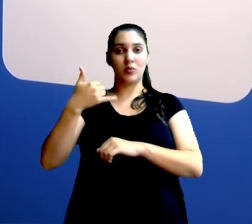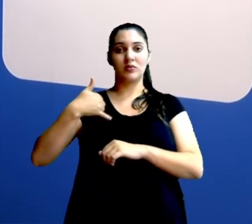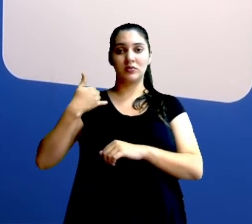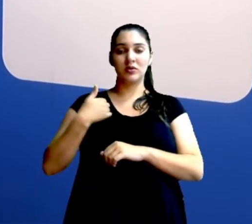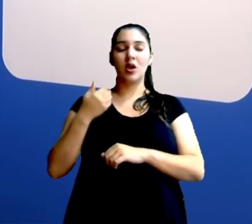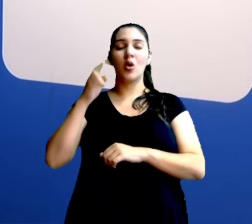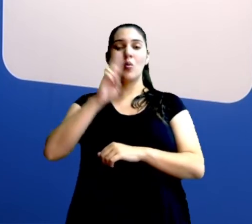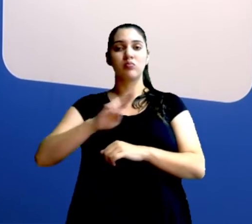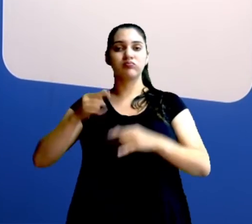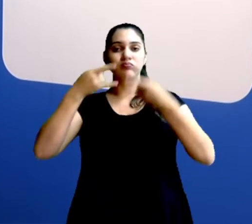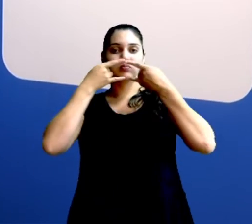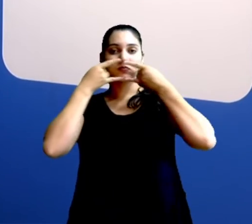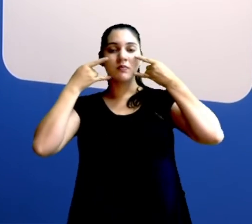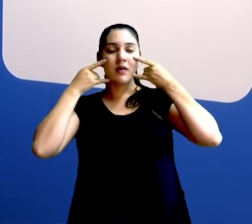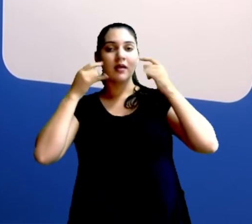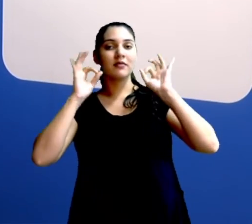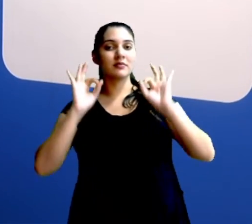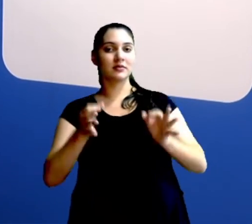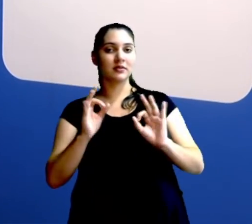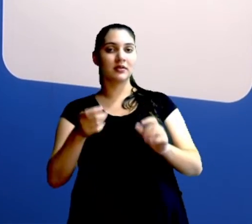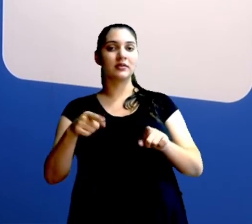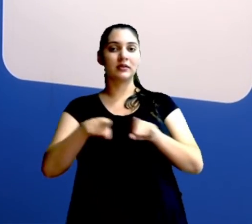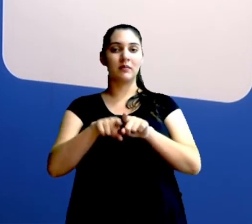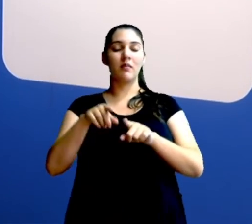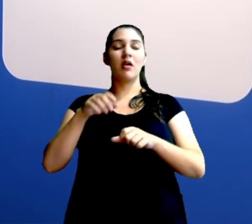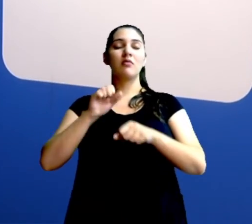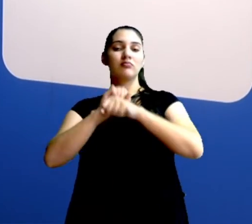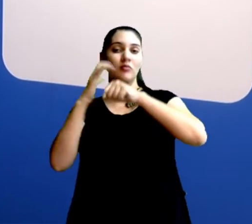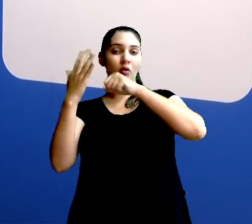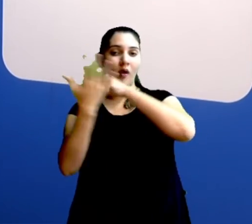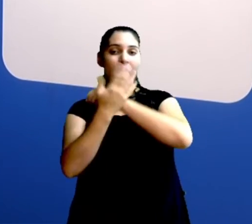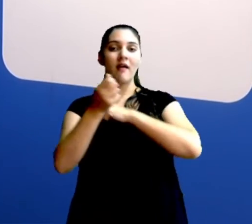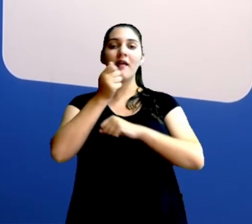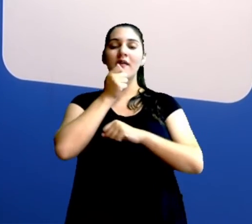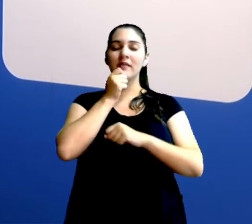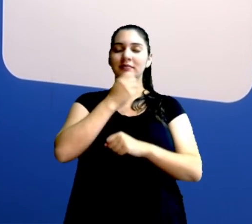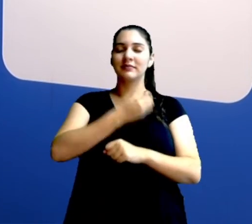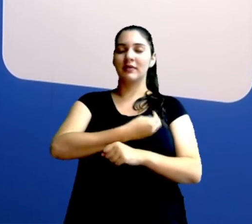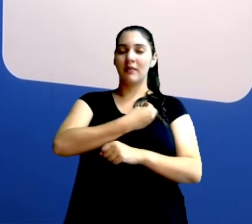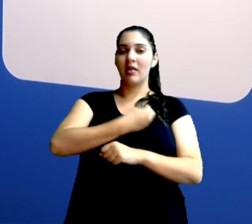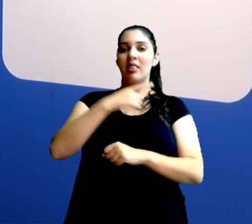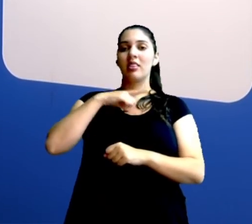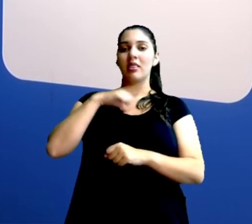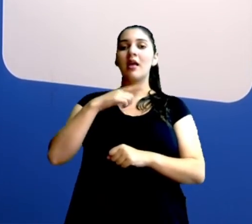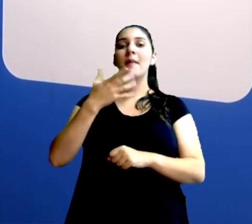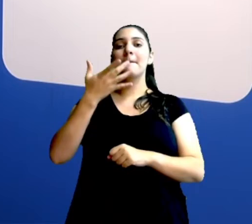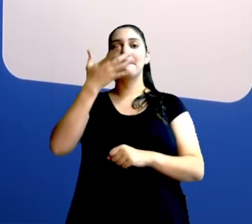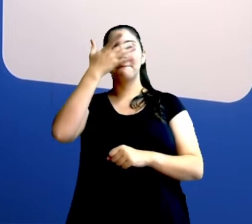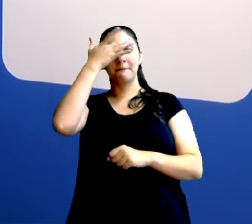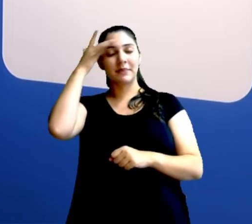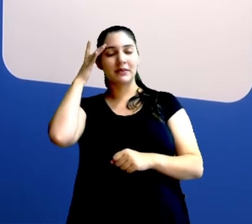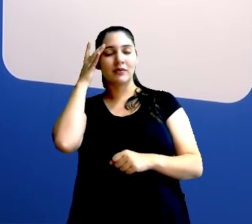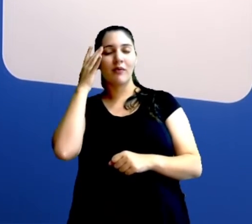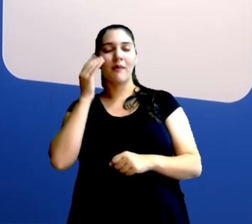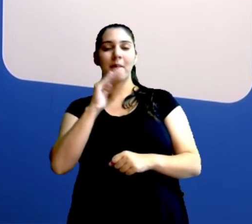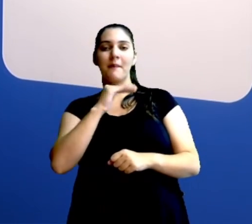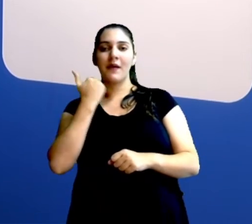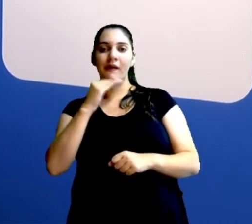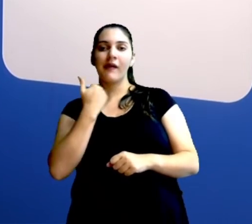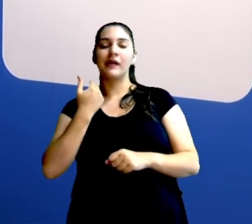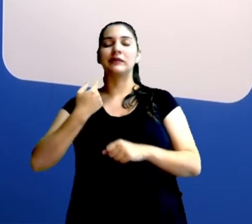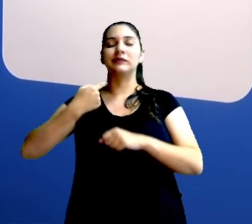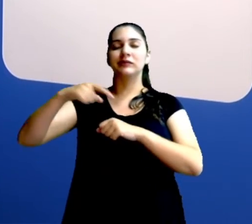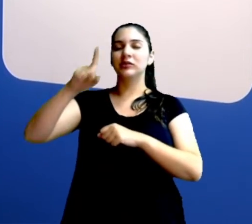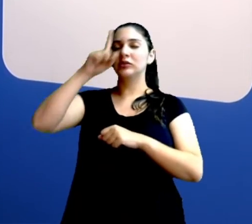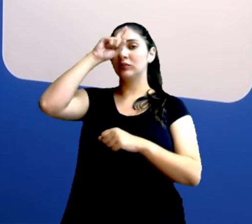Usem máscara, tá certo? O coronavírus ainda tá aí, tem muita gente morrendo ainda, muita gente indo pro hospital, muita